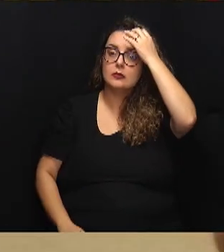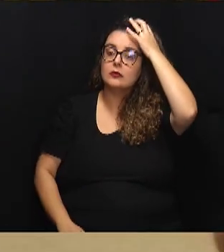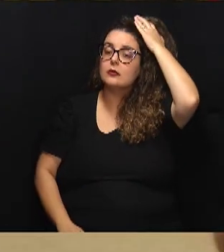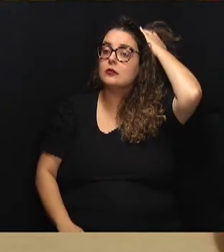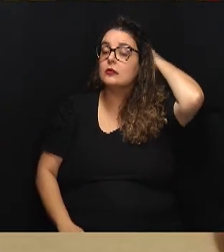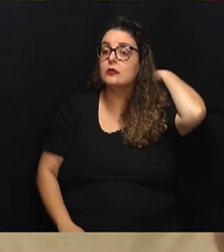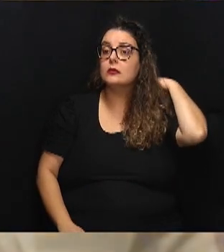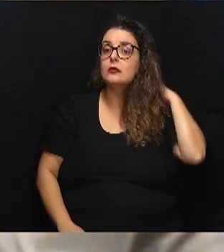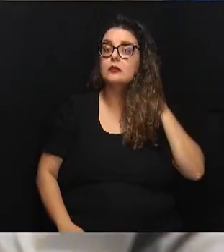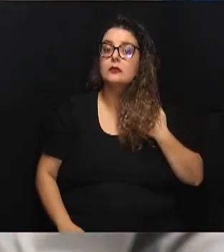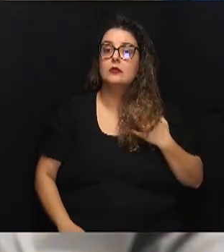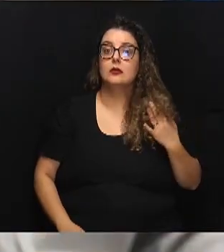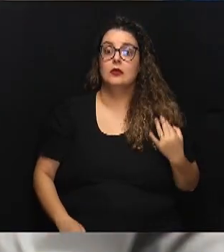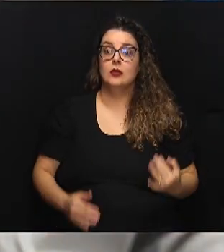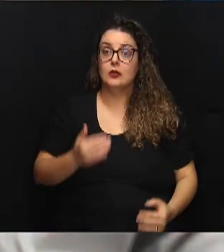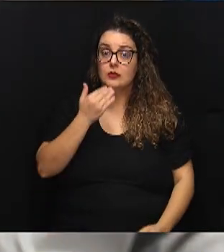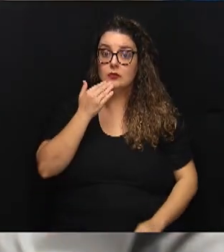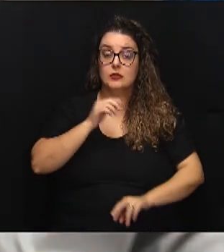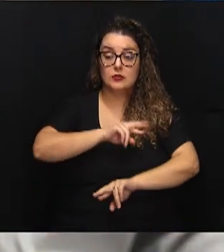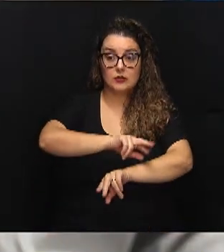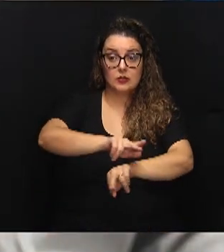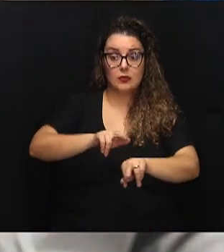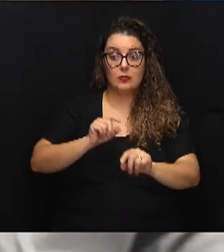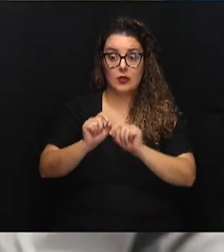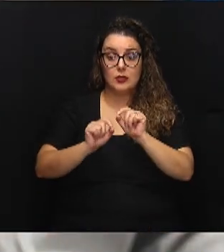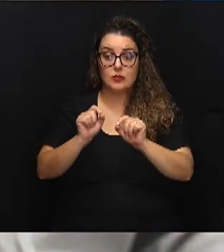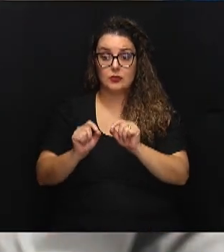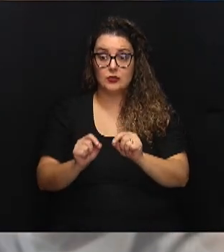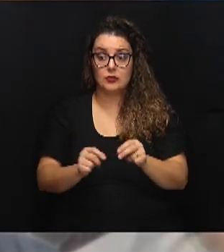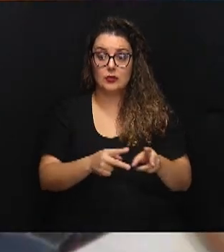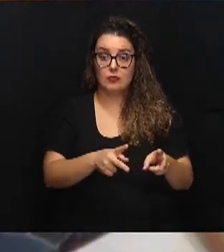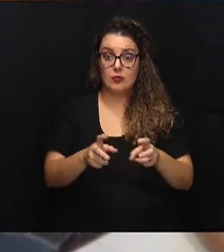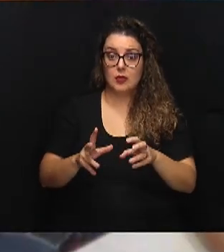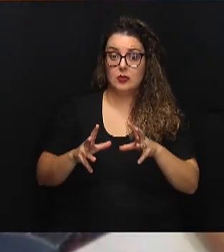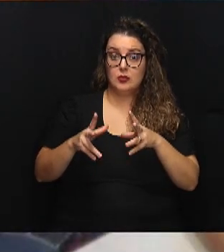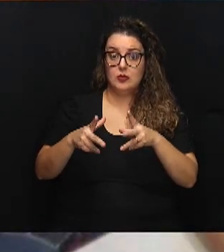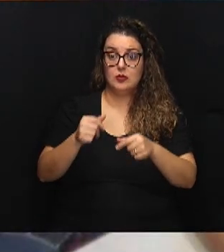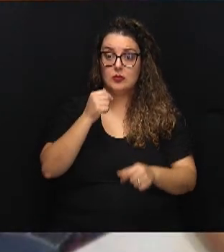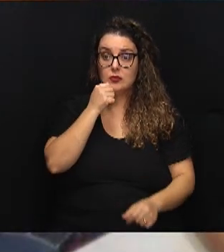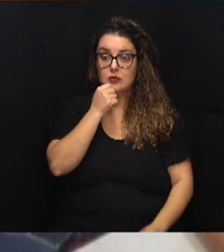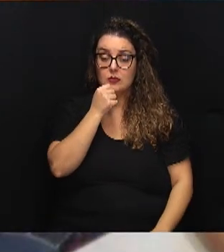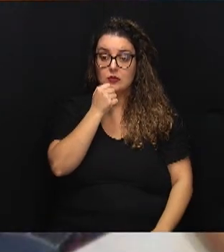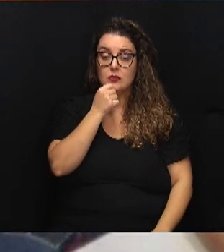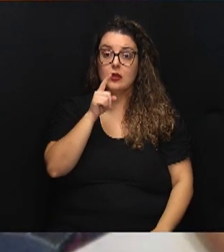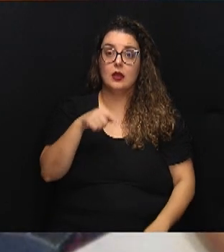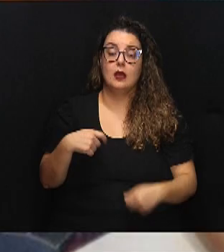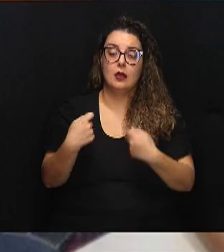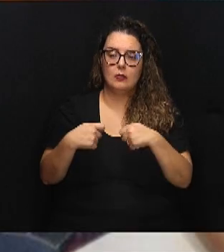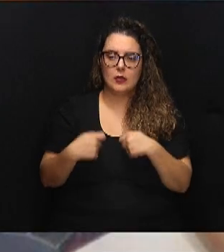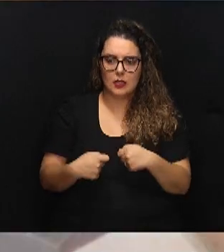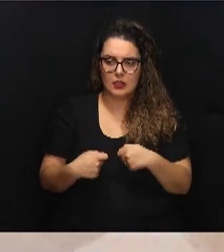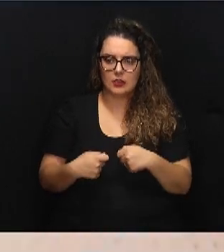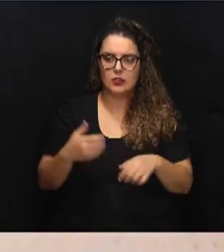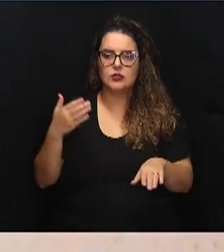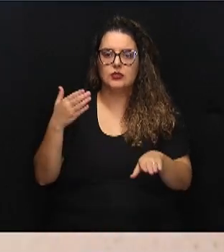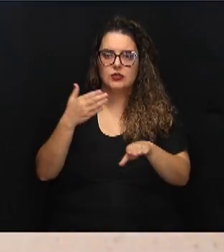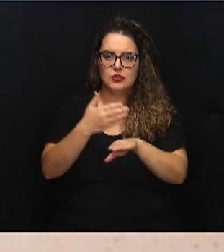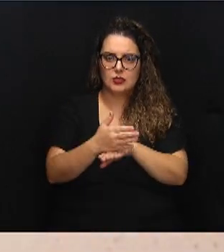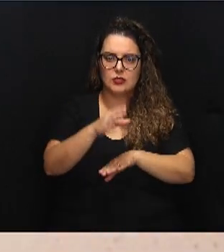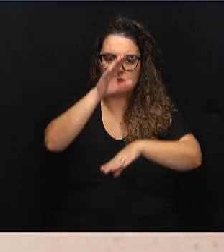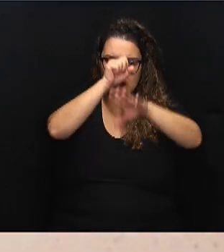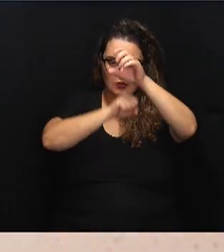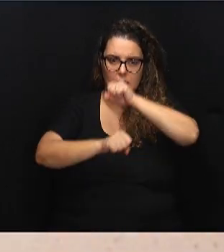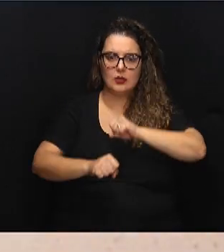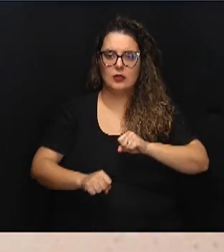elas são variadas, mas o que a gente percebe em todos eles é a necessidade de acesso e aprendizado ao